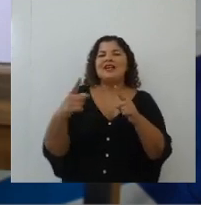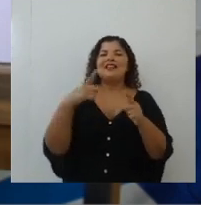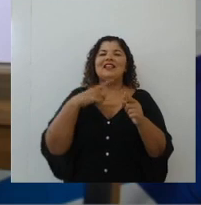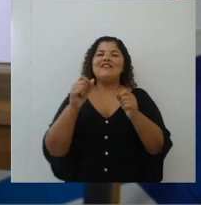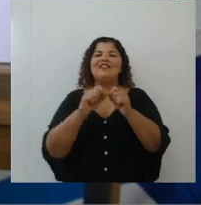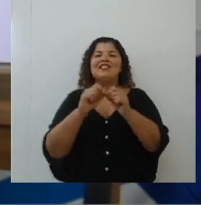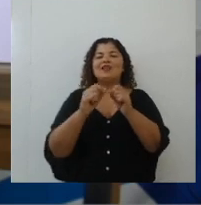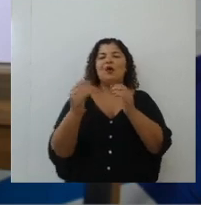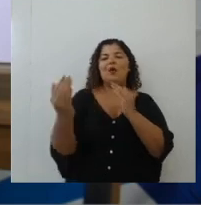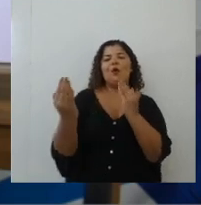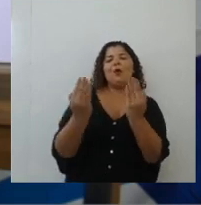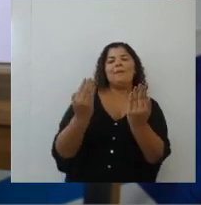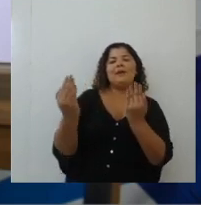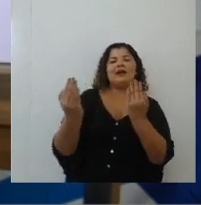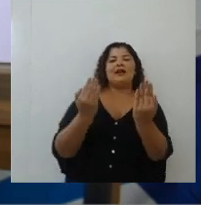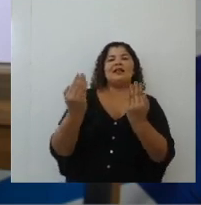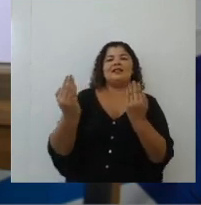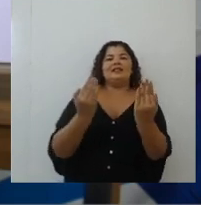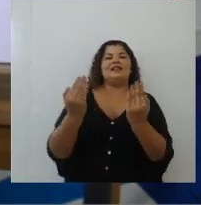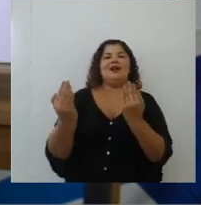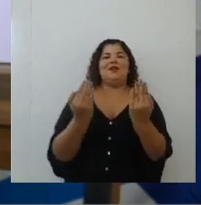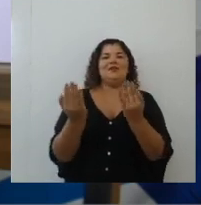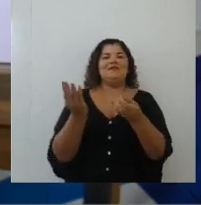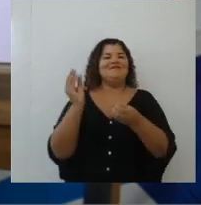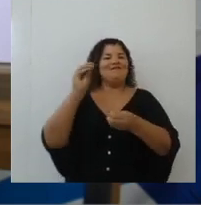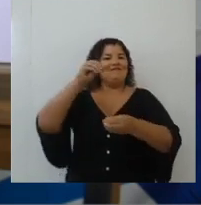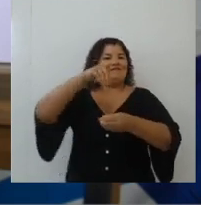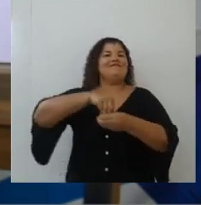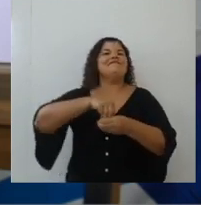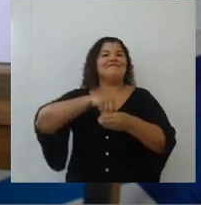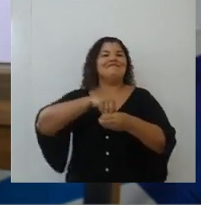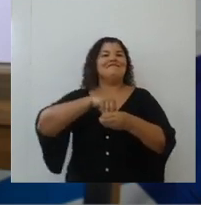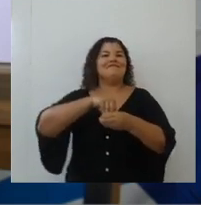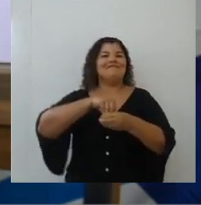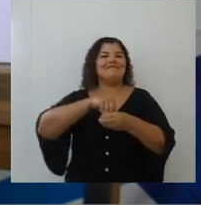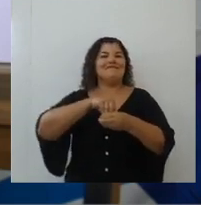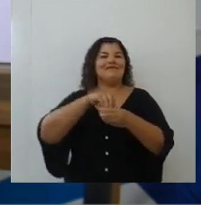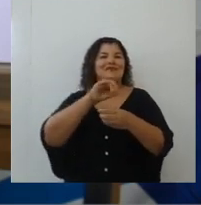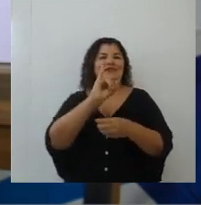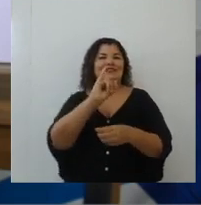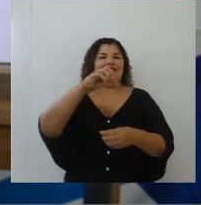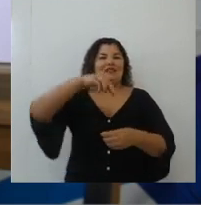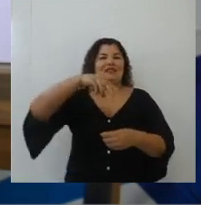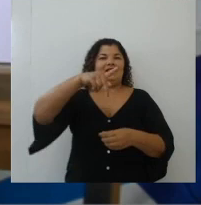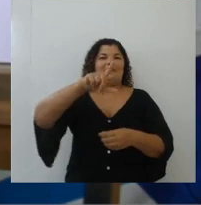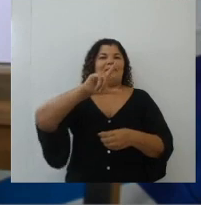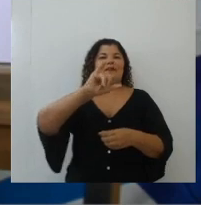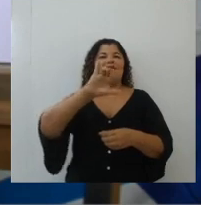uma comparação implícita. Lembra o nome disso? É